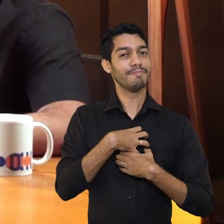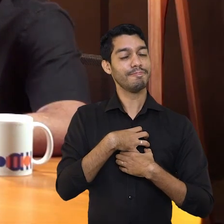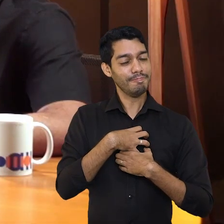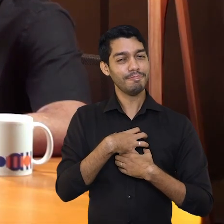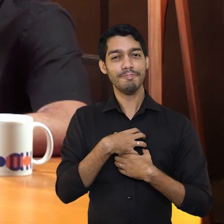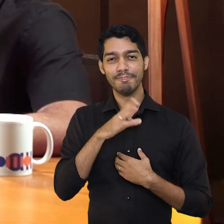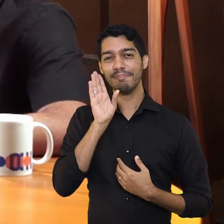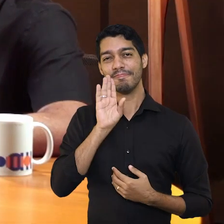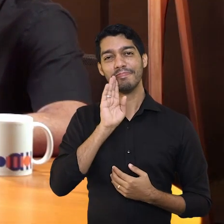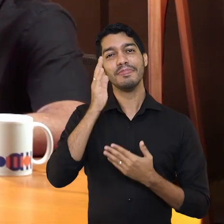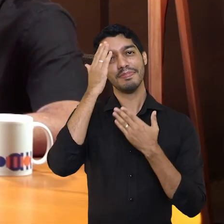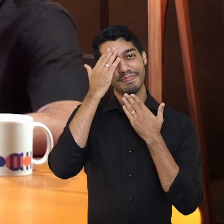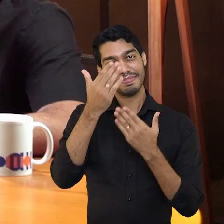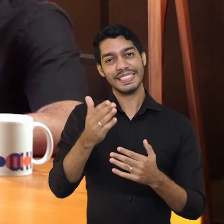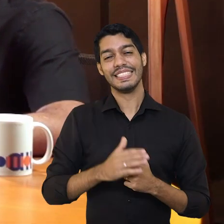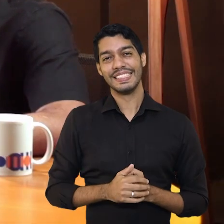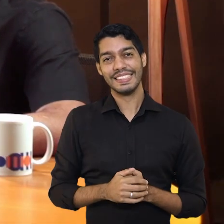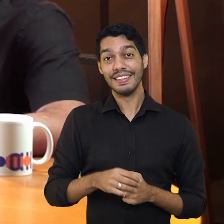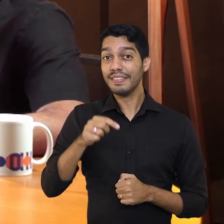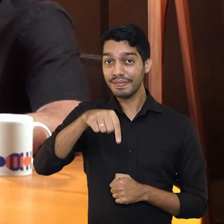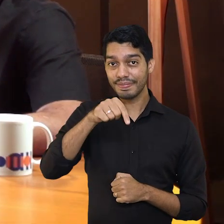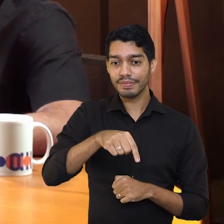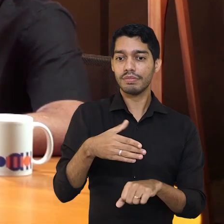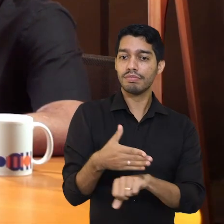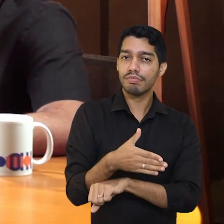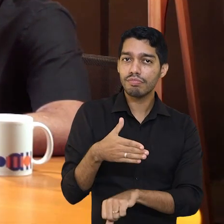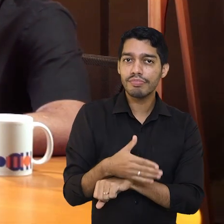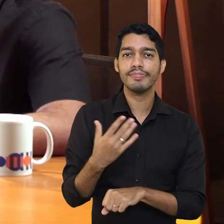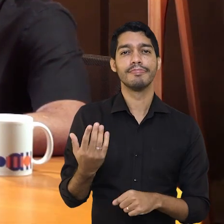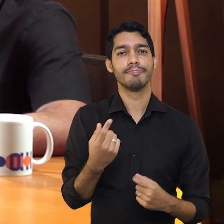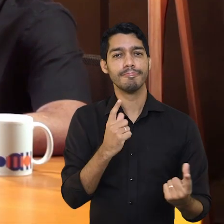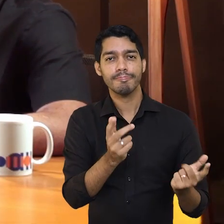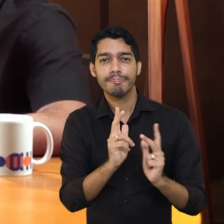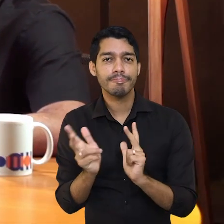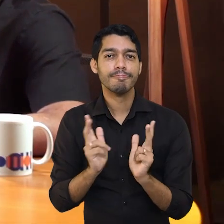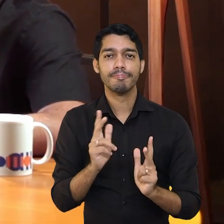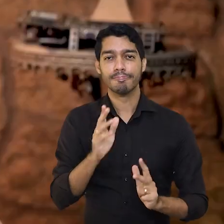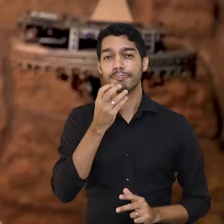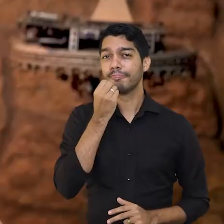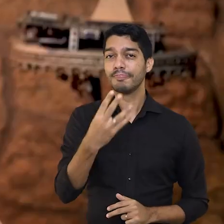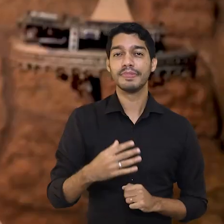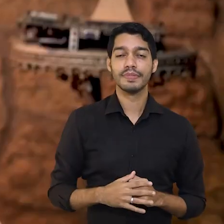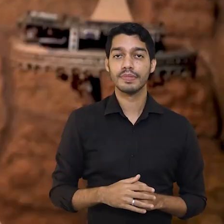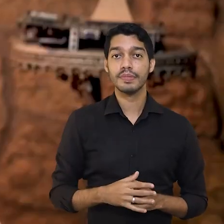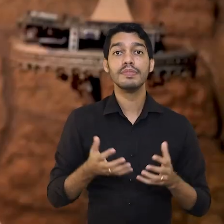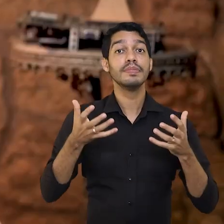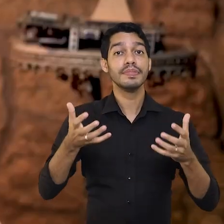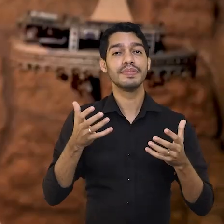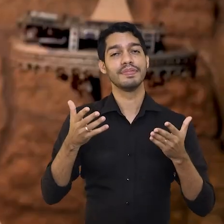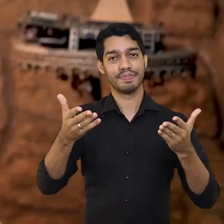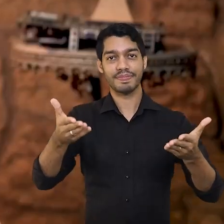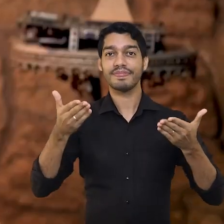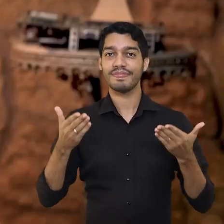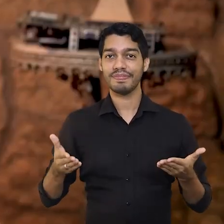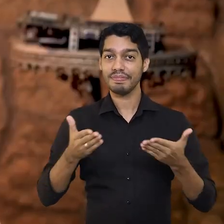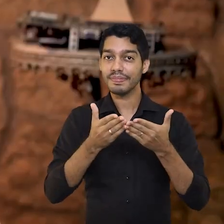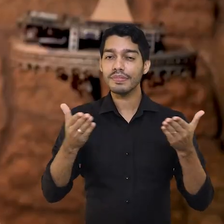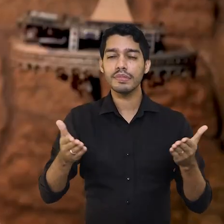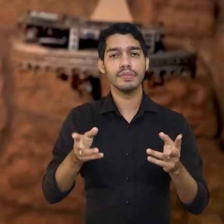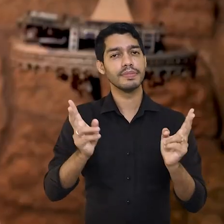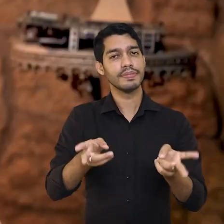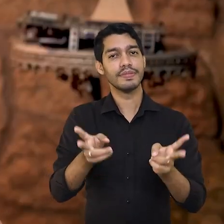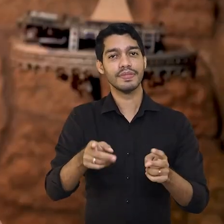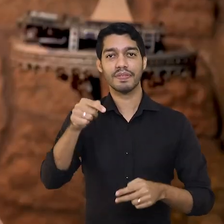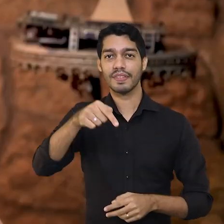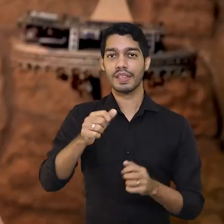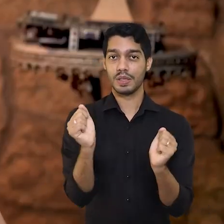inspirado. E obrigado mesmo pela sua participação aqui. E gostaria de fazer o convite para